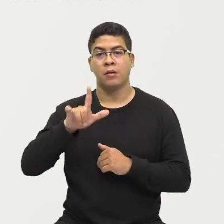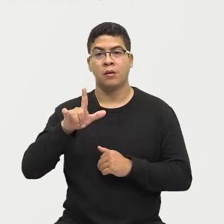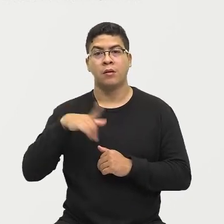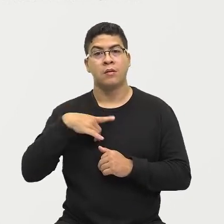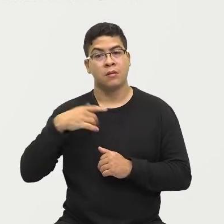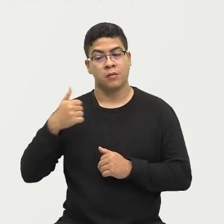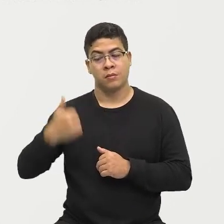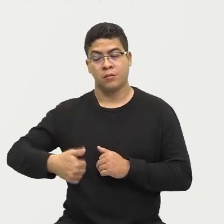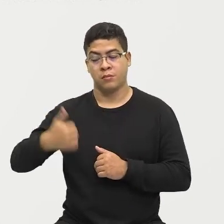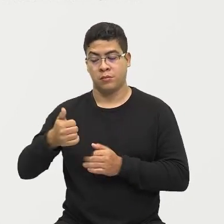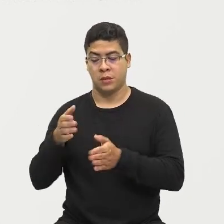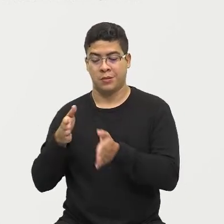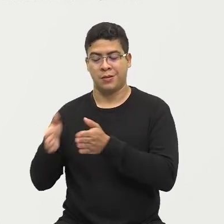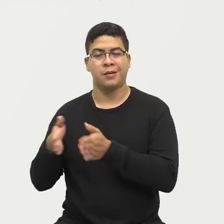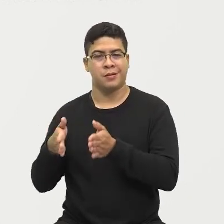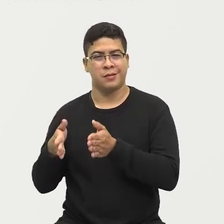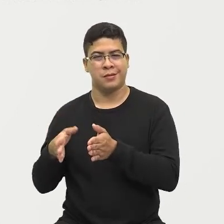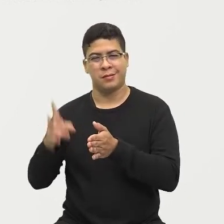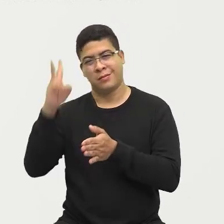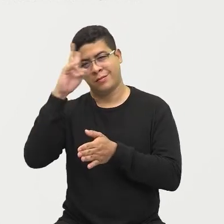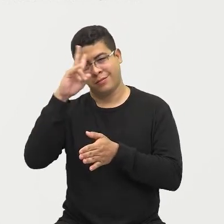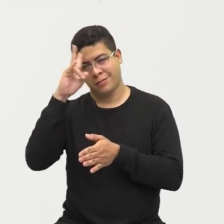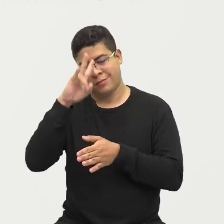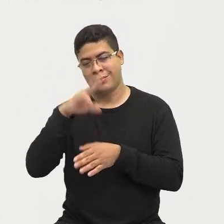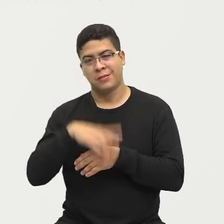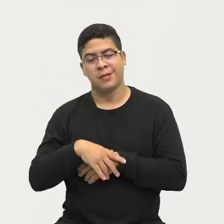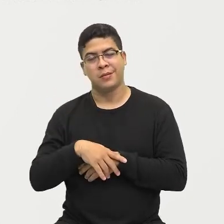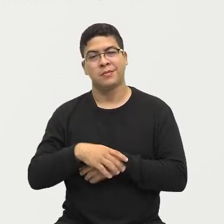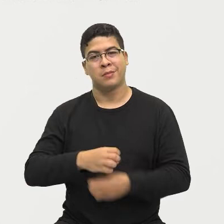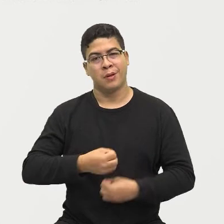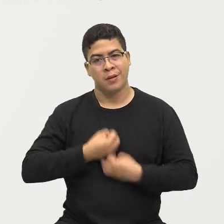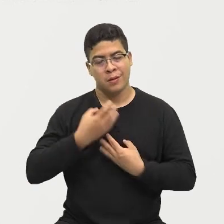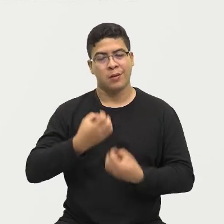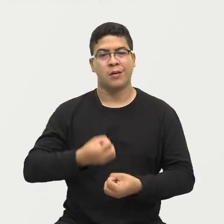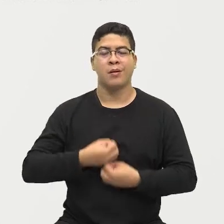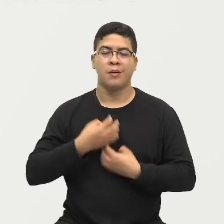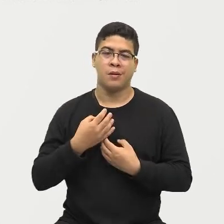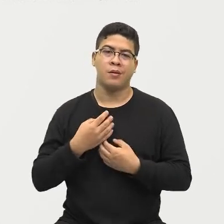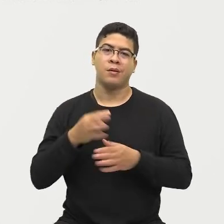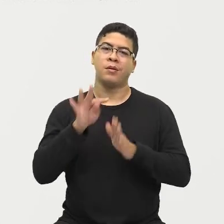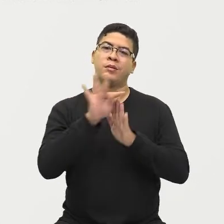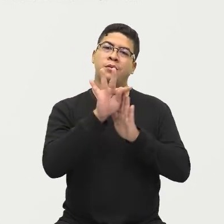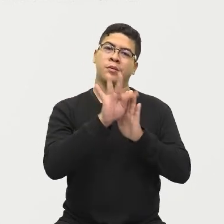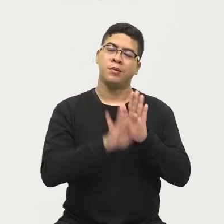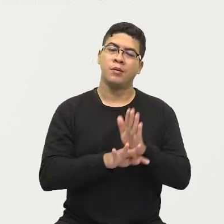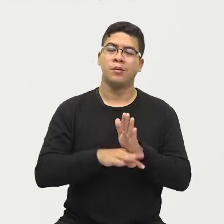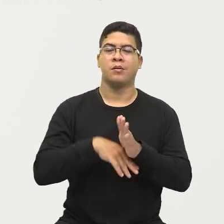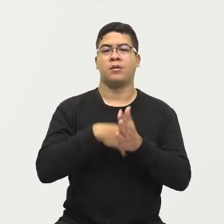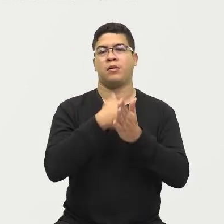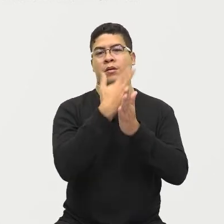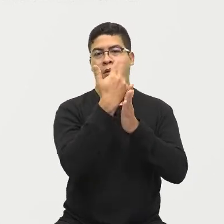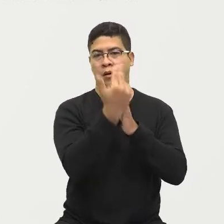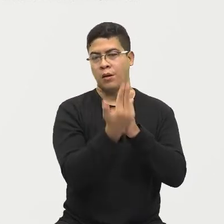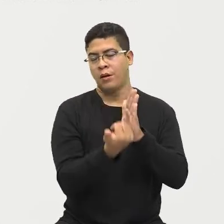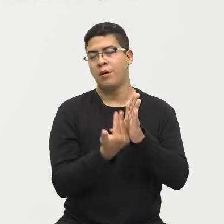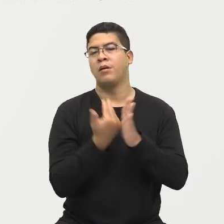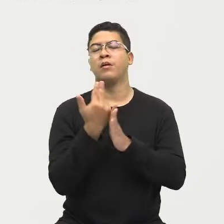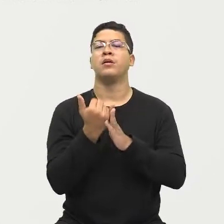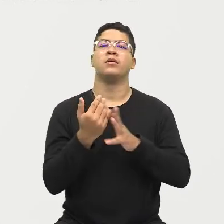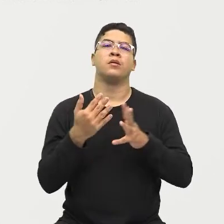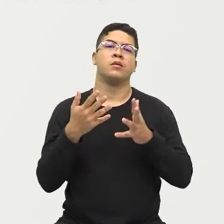que eles vão buscar nas obras, tanto nos poemas, tanto na prosa, na pintura, eles vão buscar